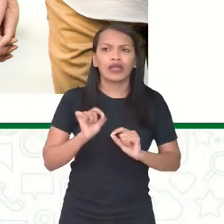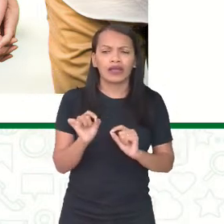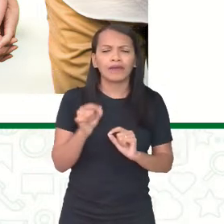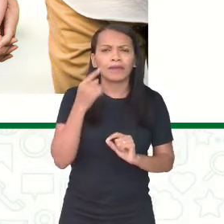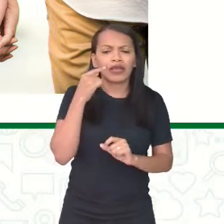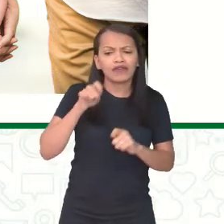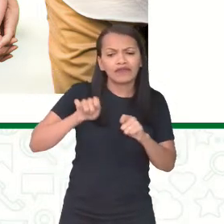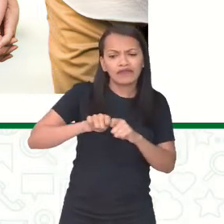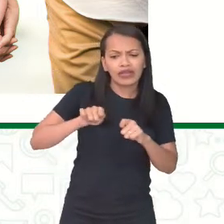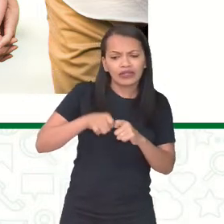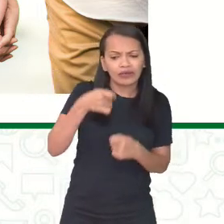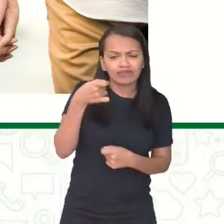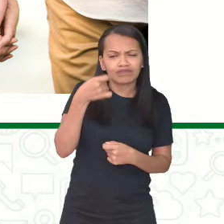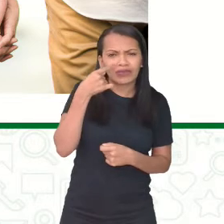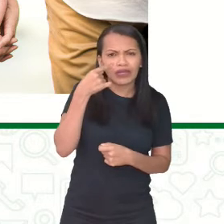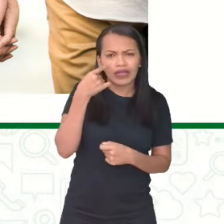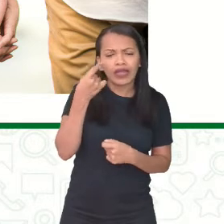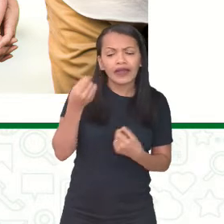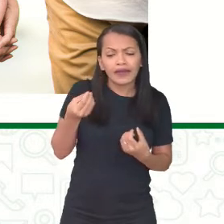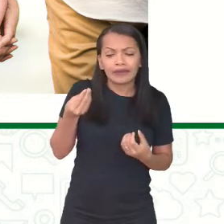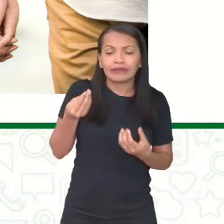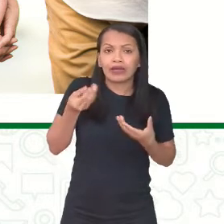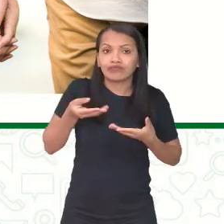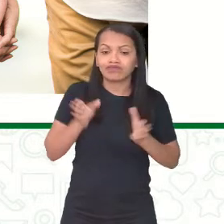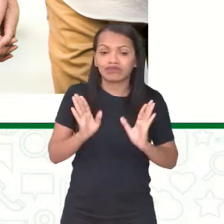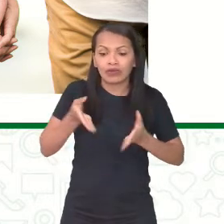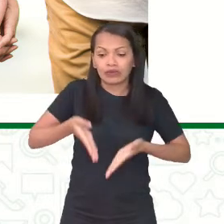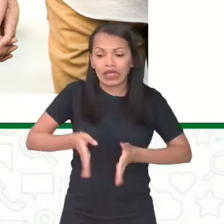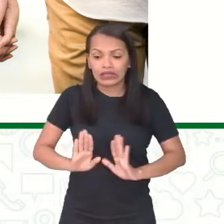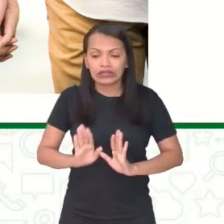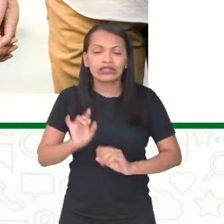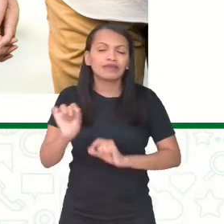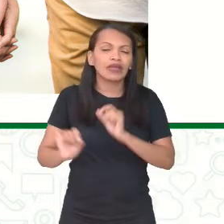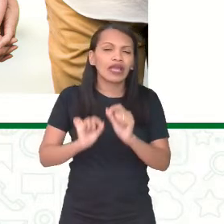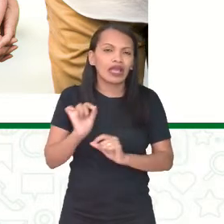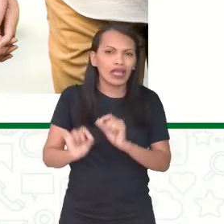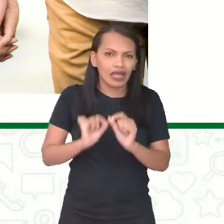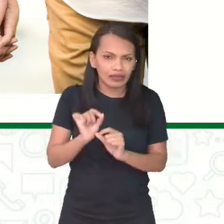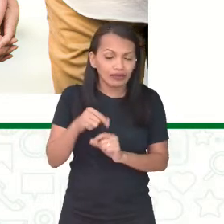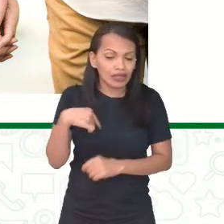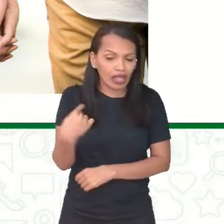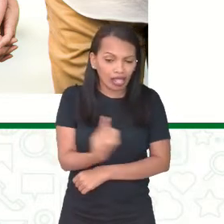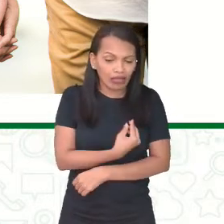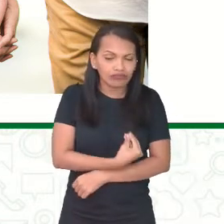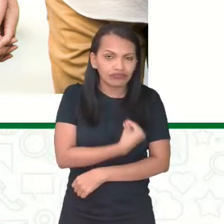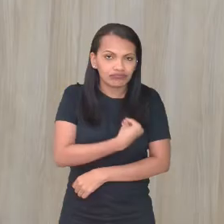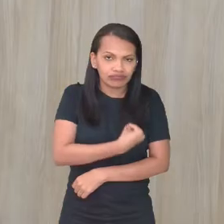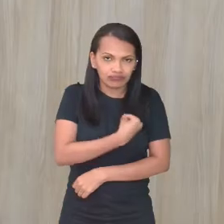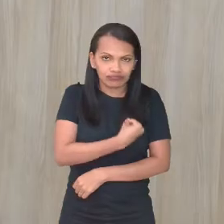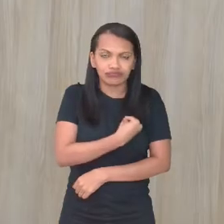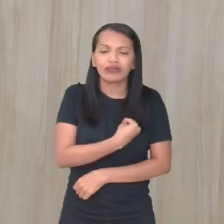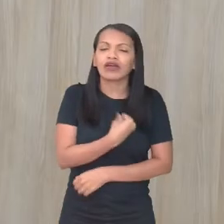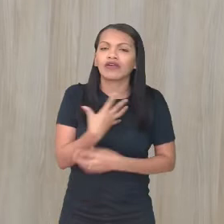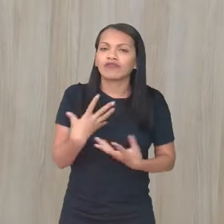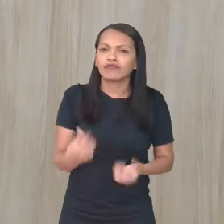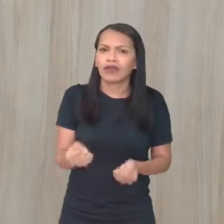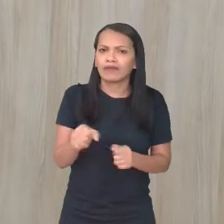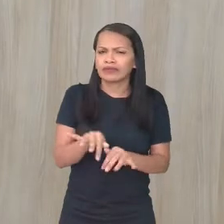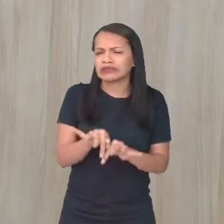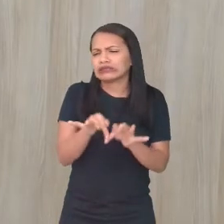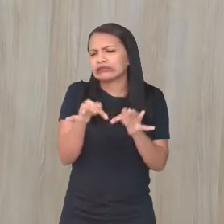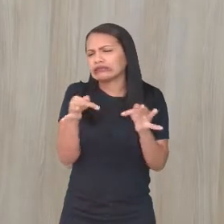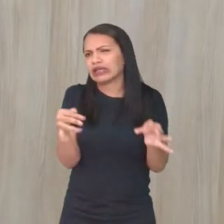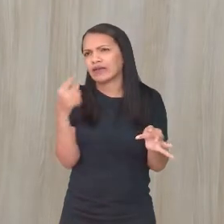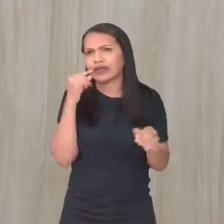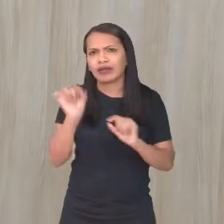por proporcionar as condições adequadas para a reprodução da nossa espécie. Vamos falar de forma bem